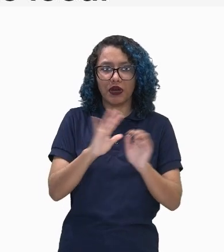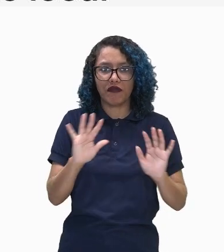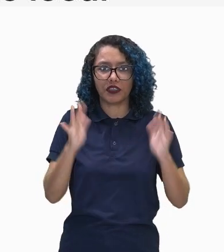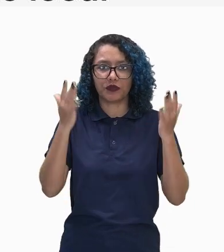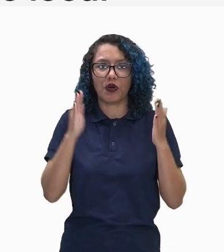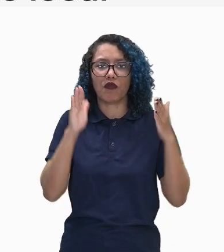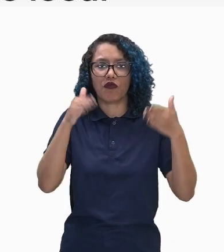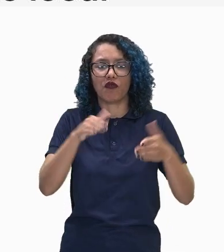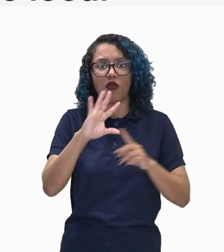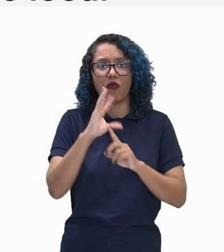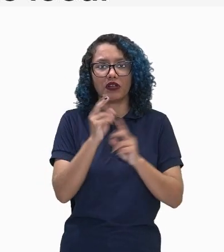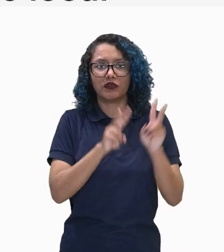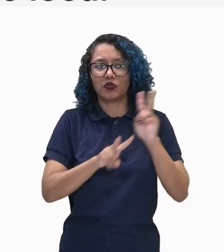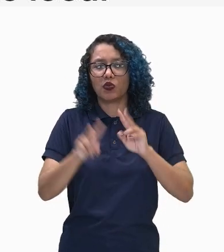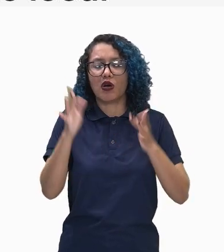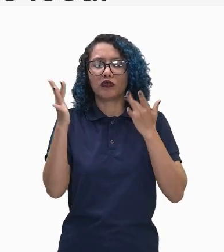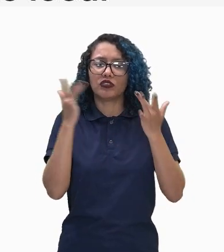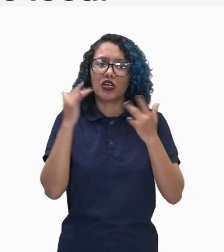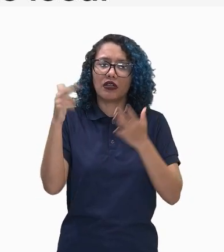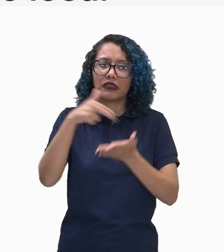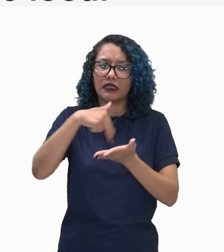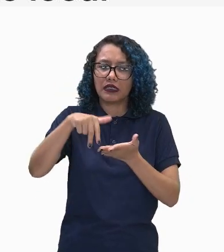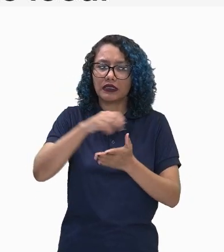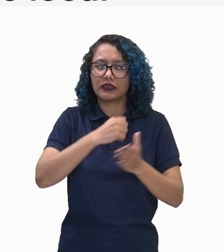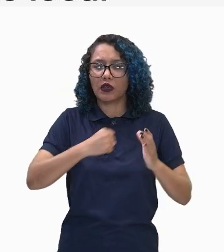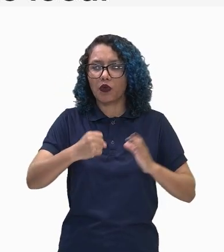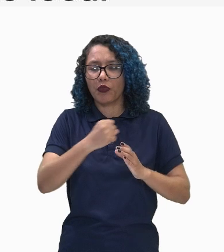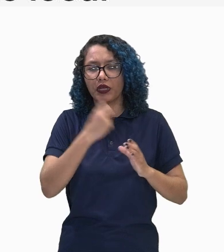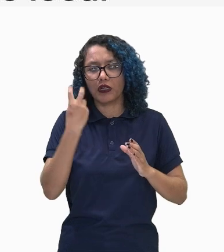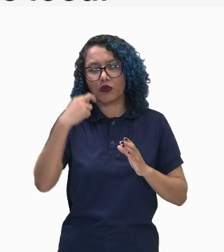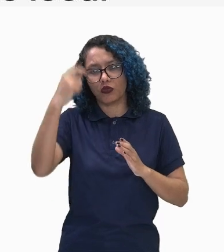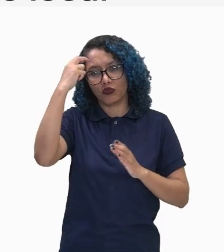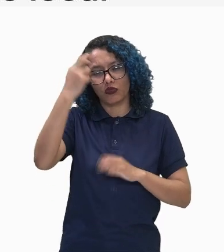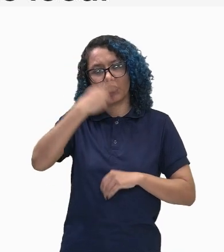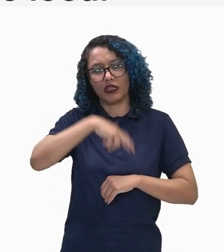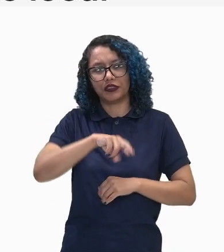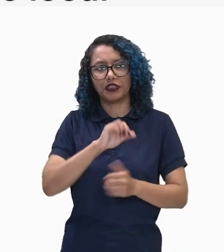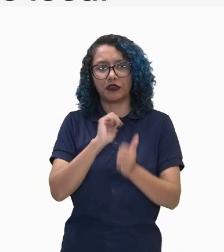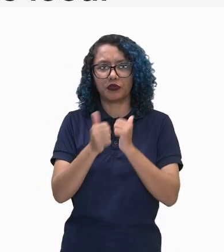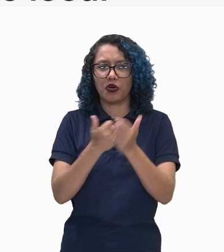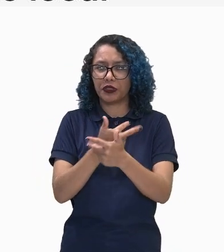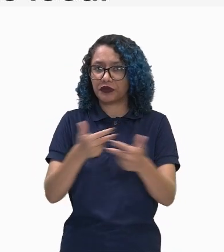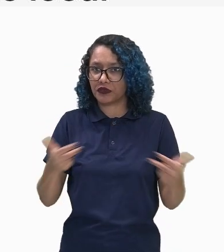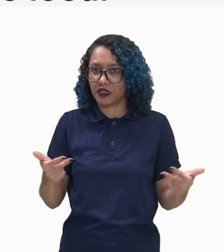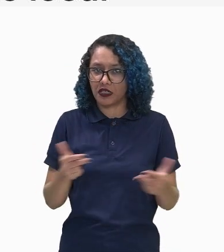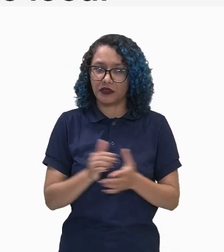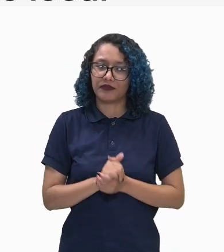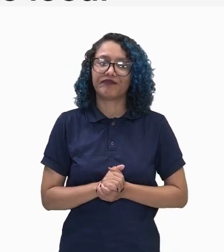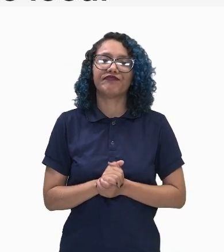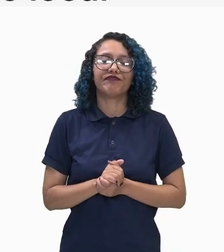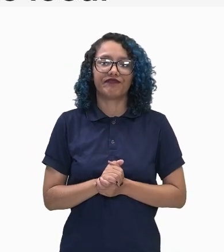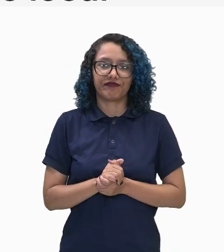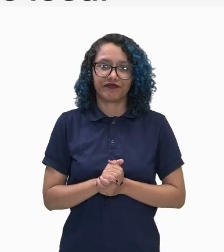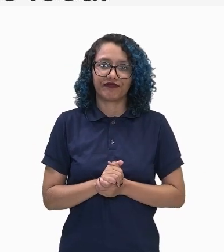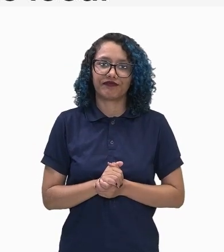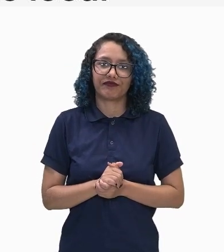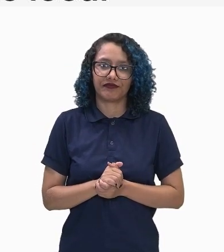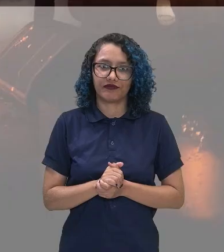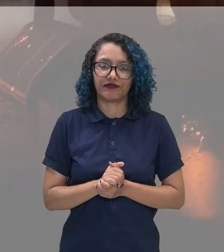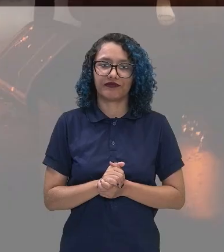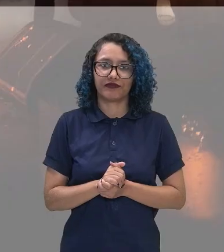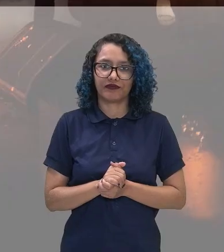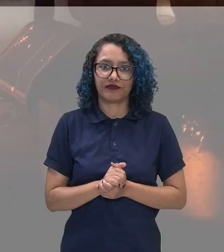teatro, dança, gastronomia, cultura, religião, esporte, entre outros, ok? Então,